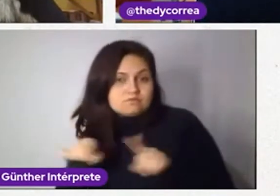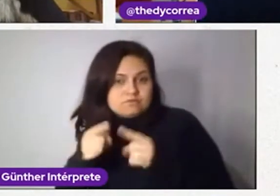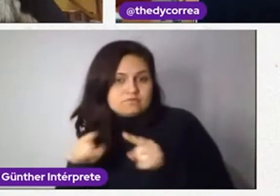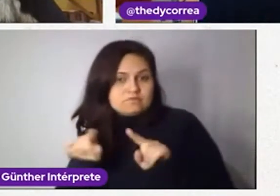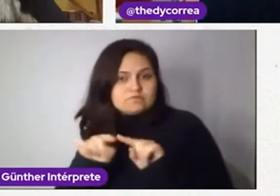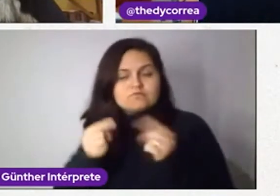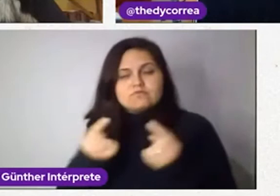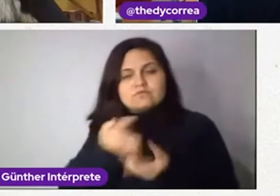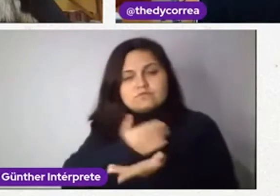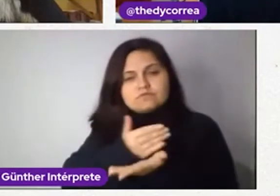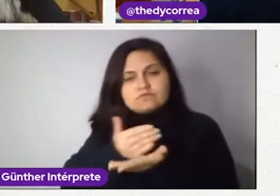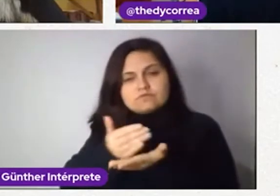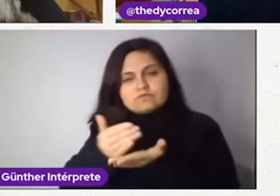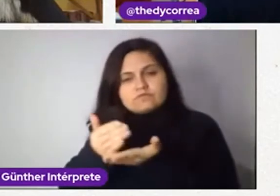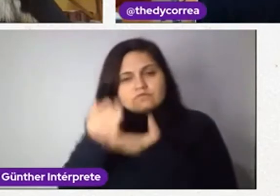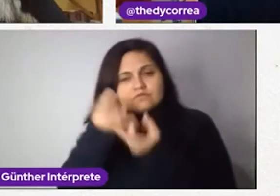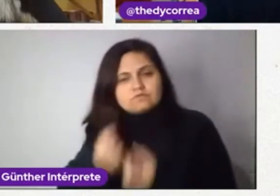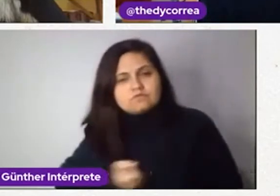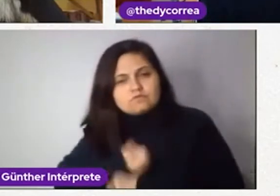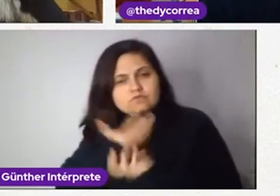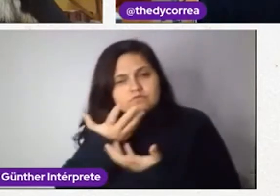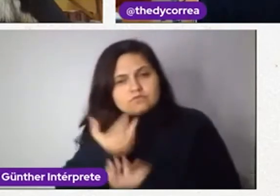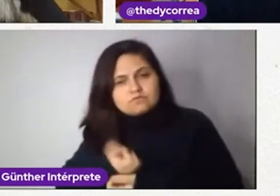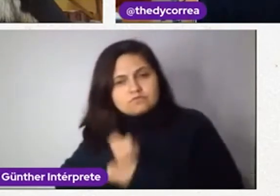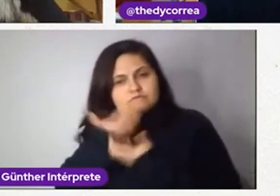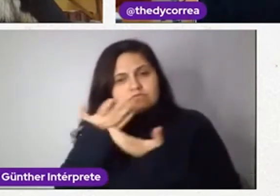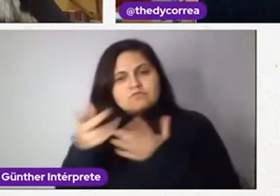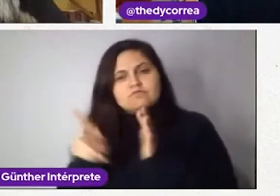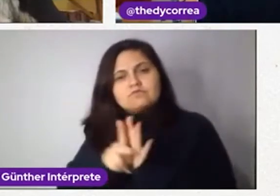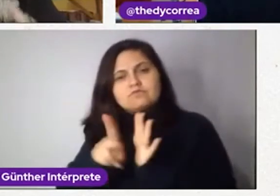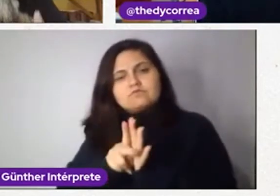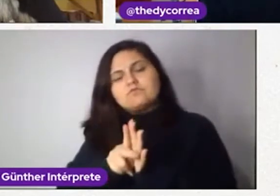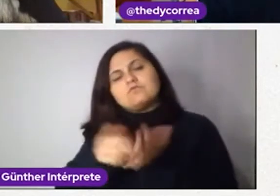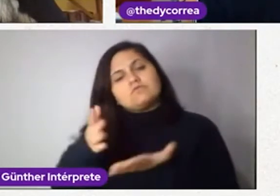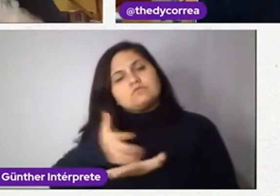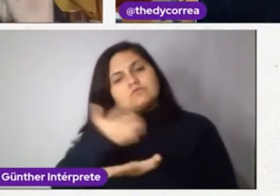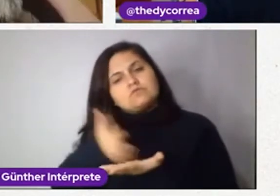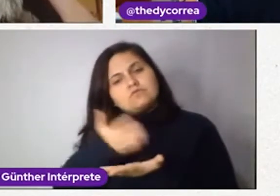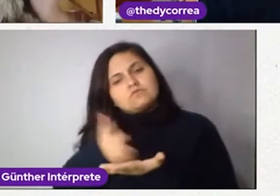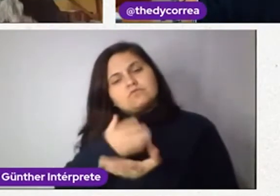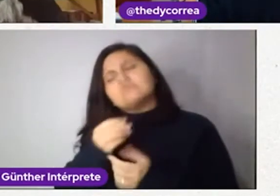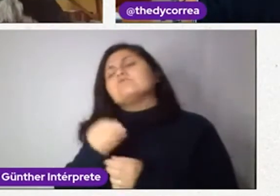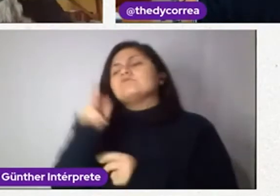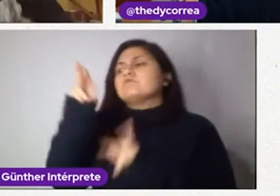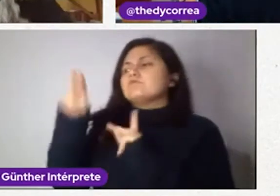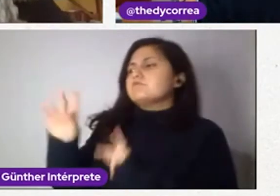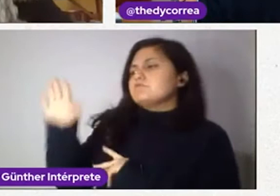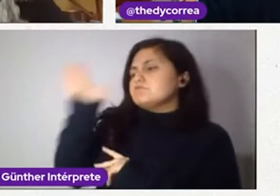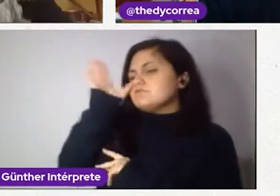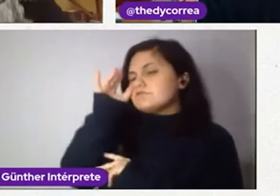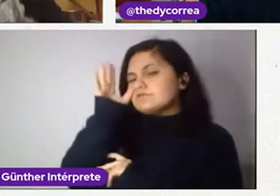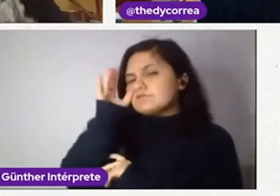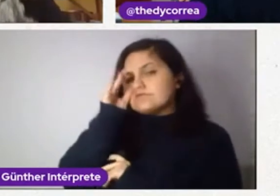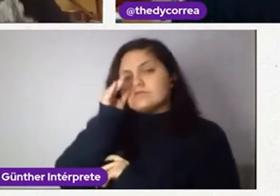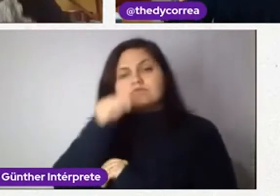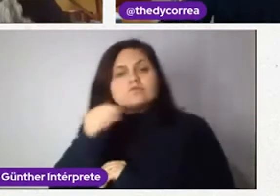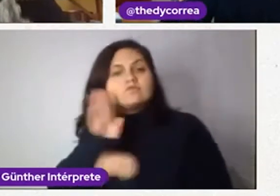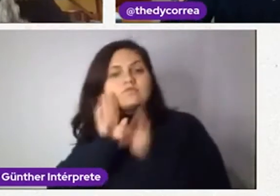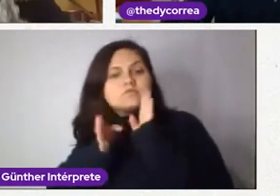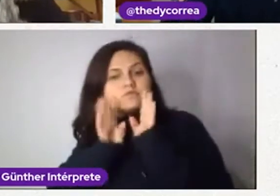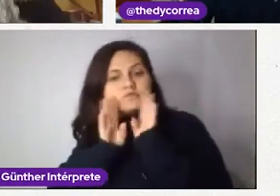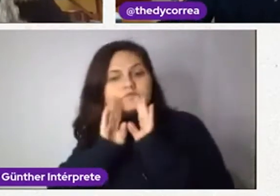como poemas para fazer parte do livro. O pessoal está nos assistindo no Facebook do Sesc RS,